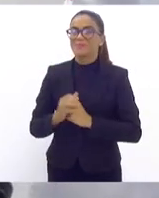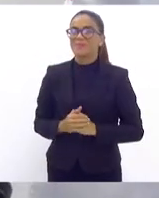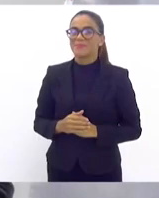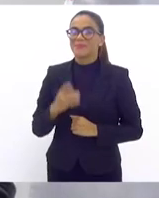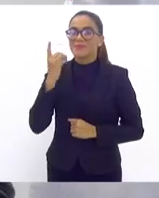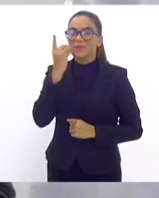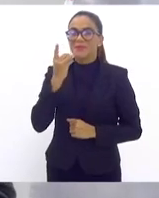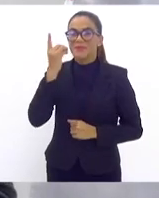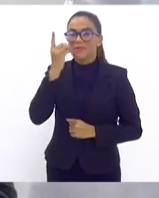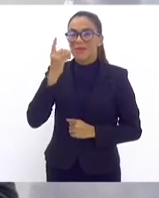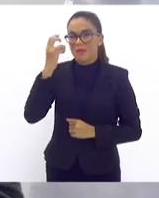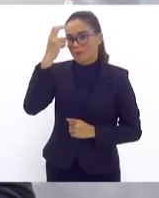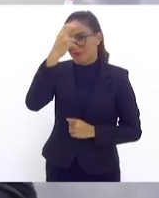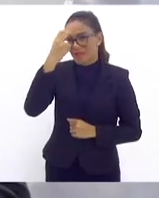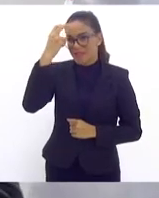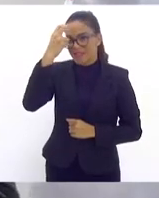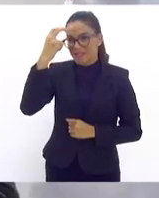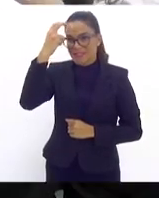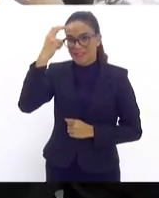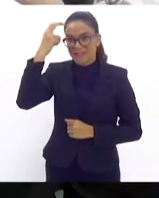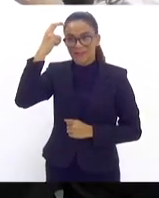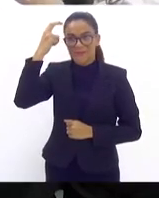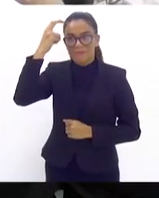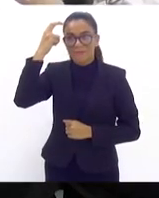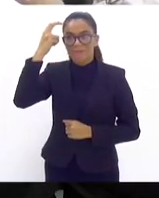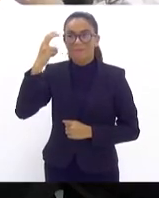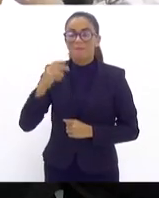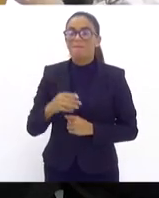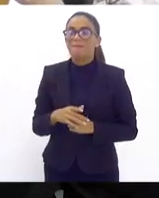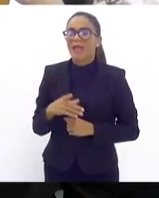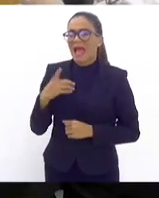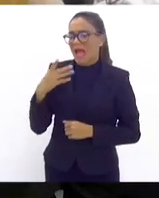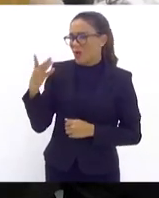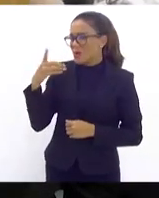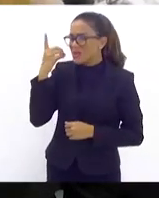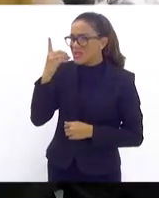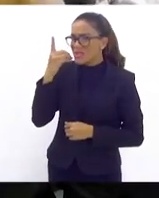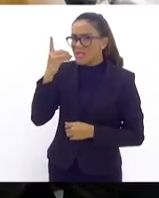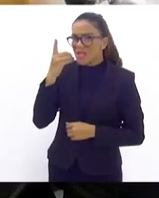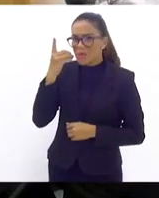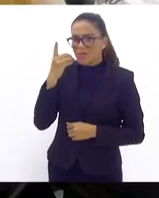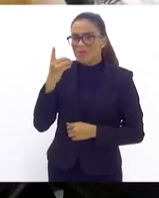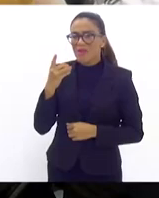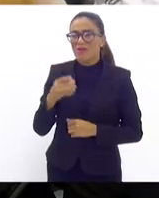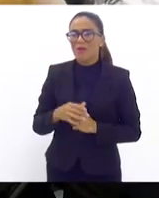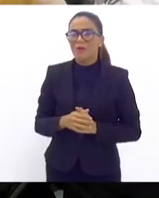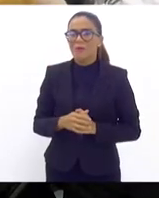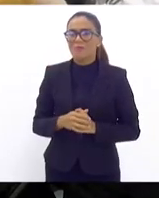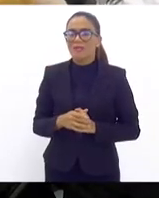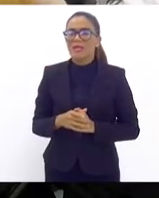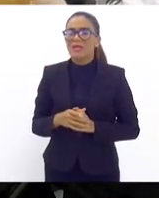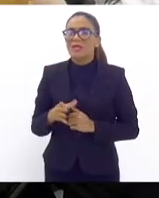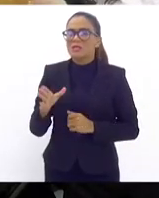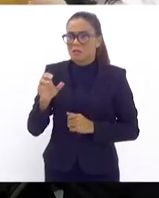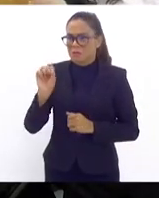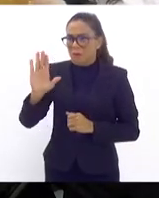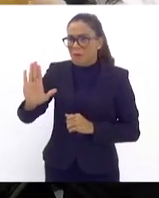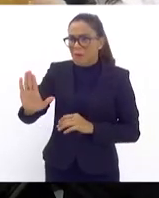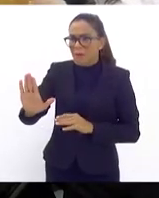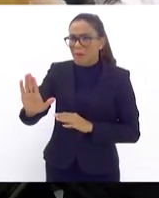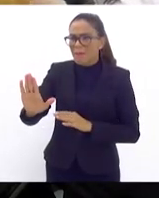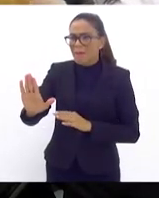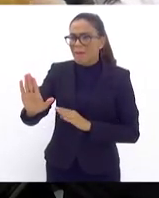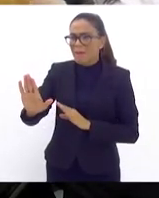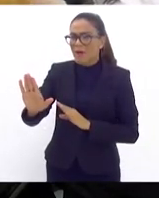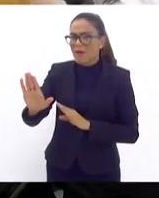Verônica. Presidente, a fala do deputado Mink, uma fala, como sempre, muito... Você me permite só uma parte, deputada